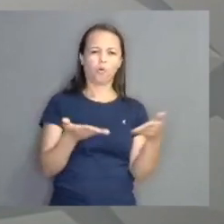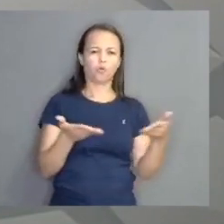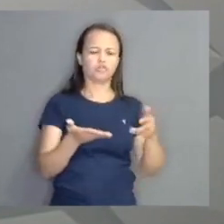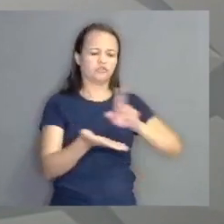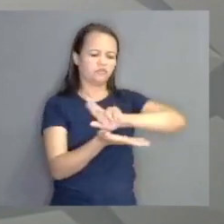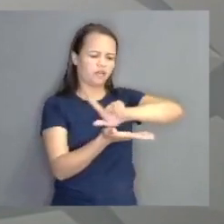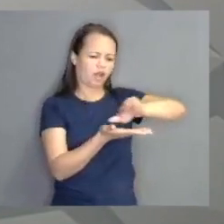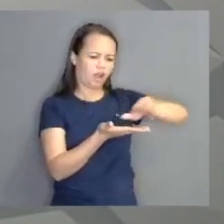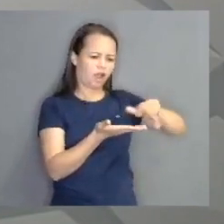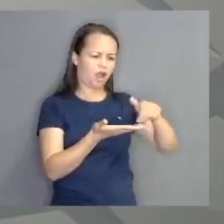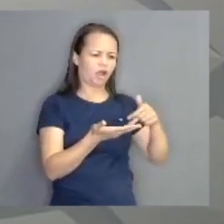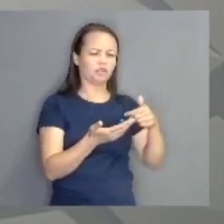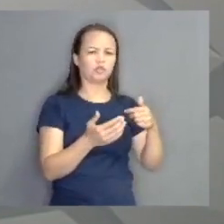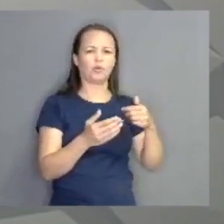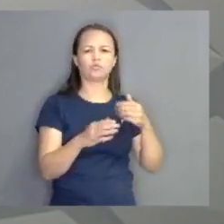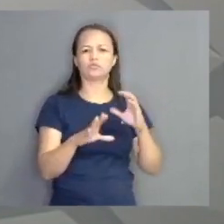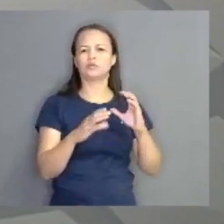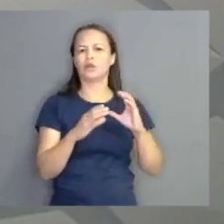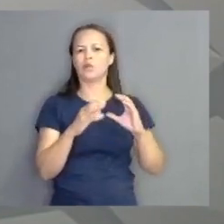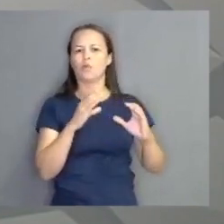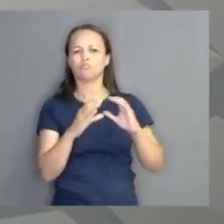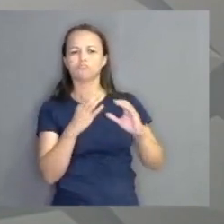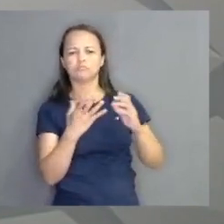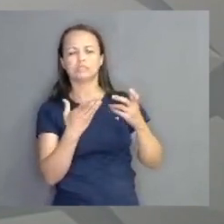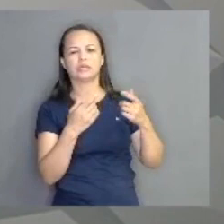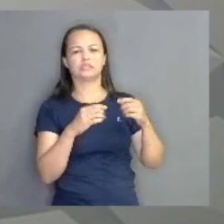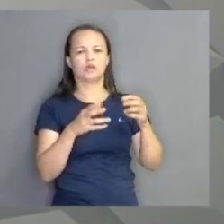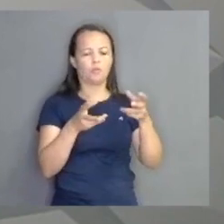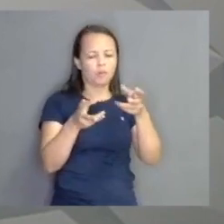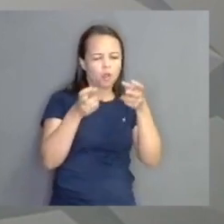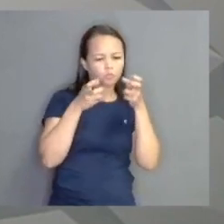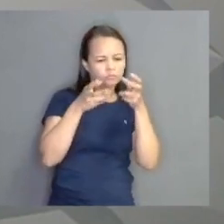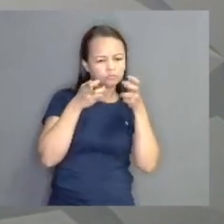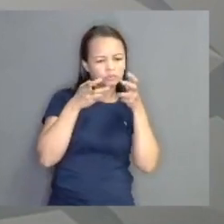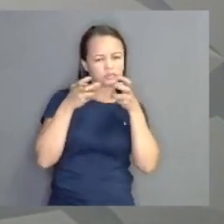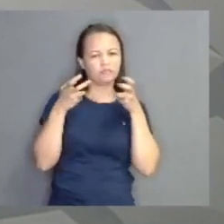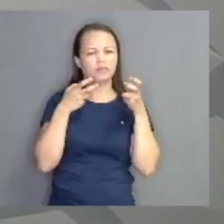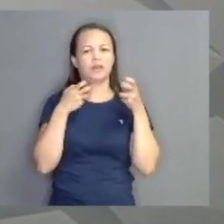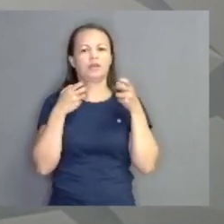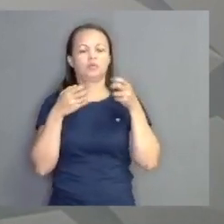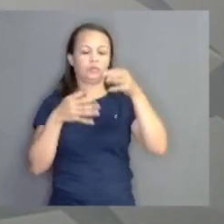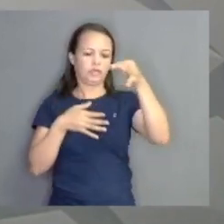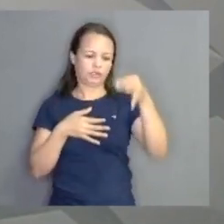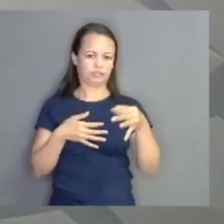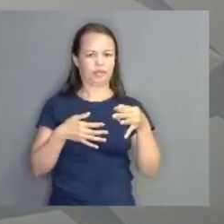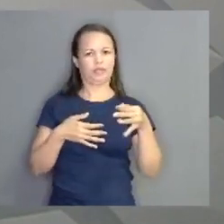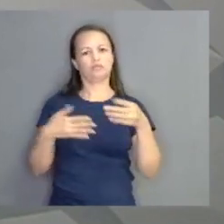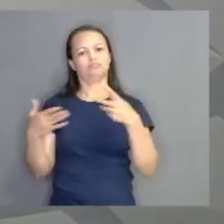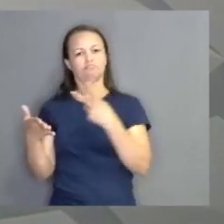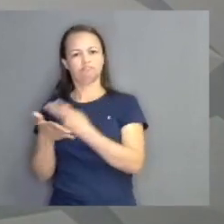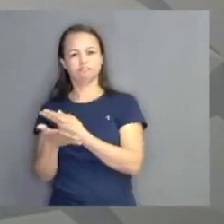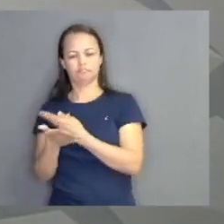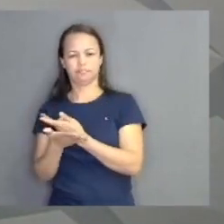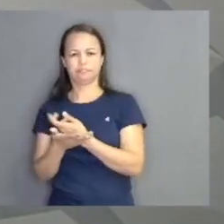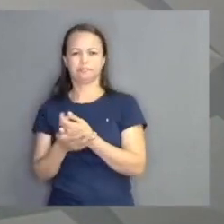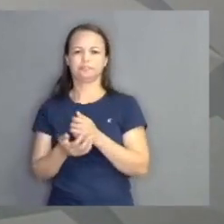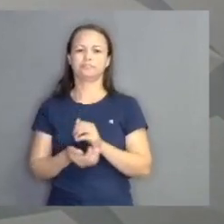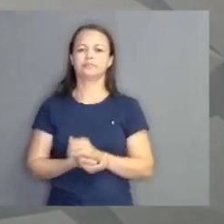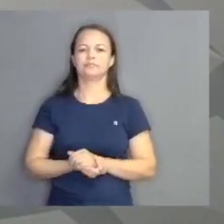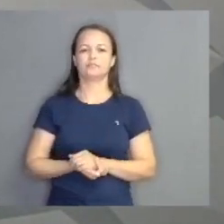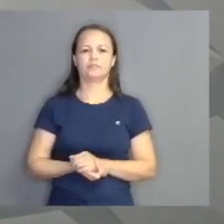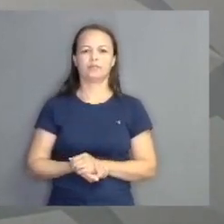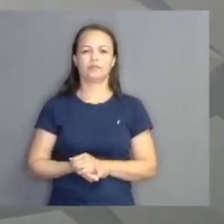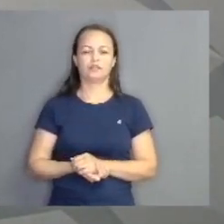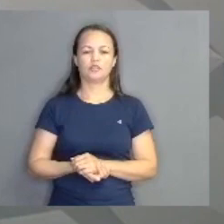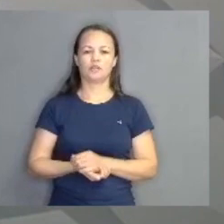vários meios, né, para se observar o que é certo e do que não é. Tá bom?